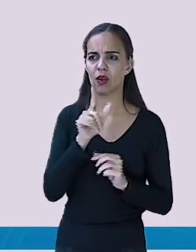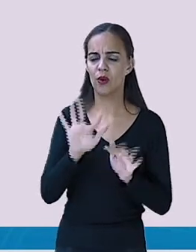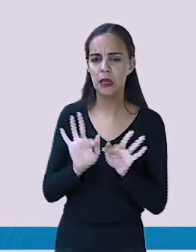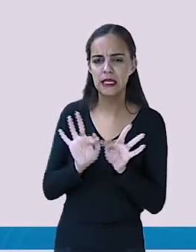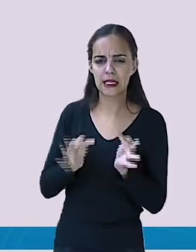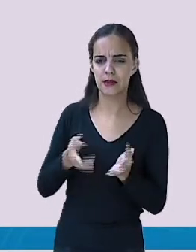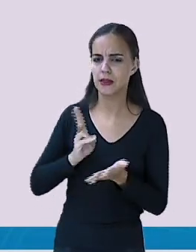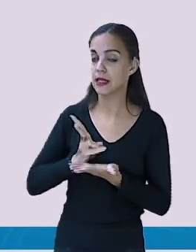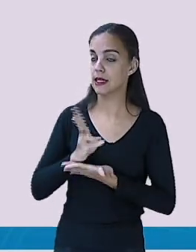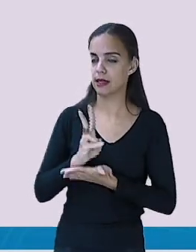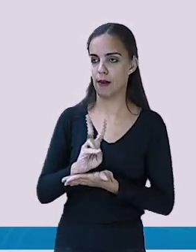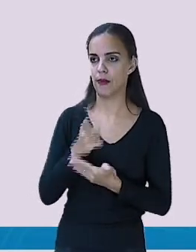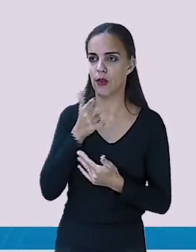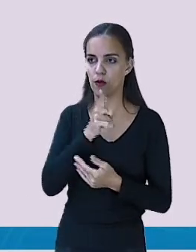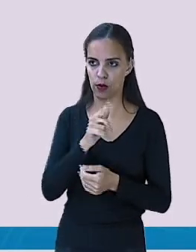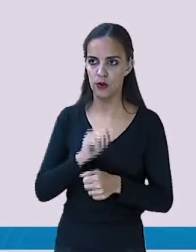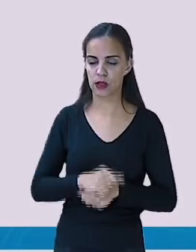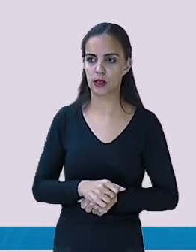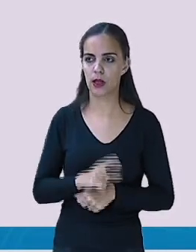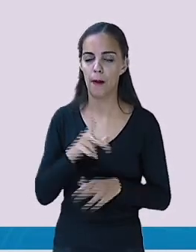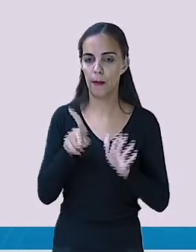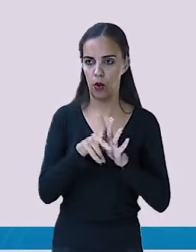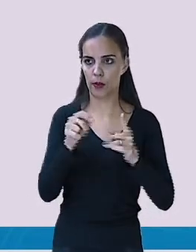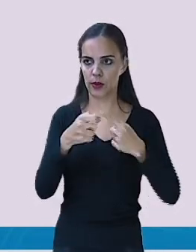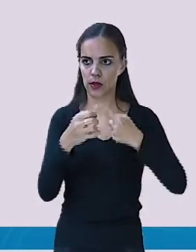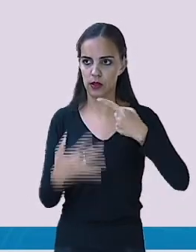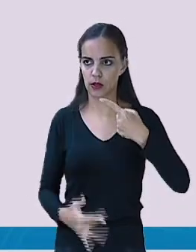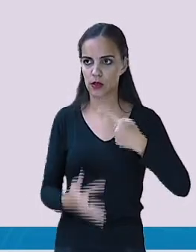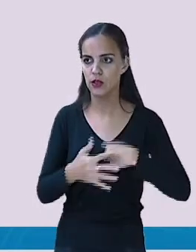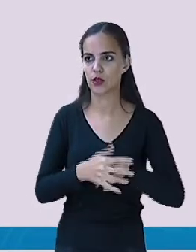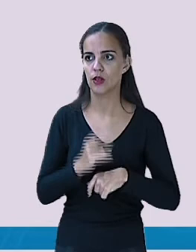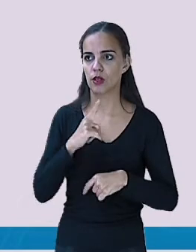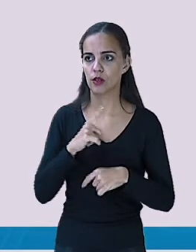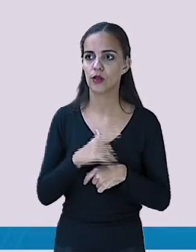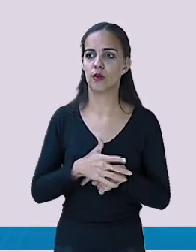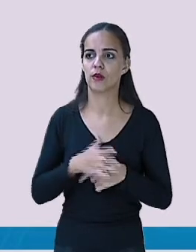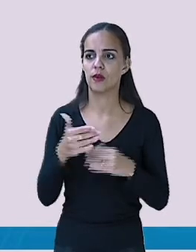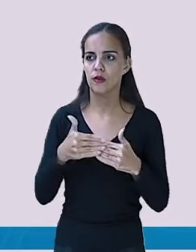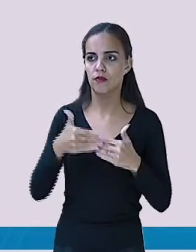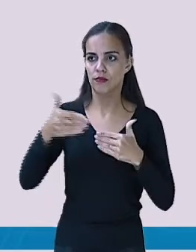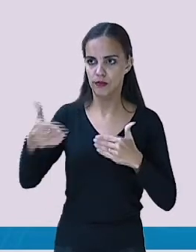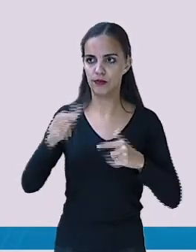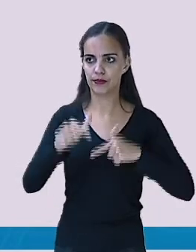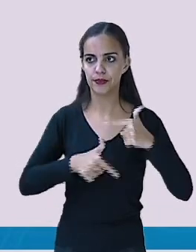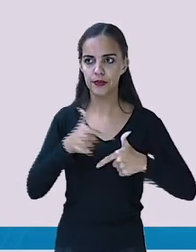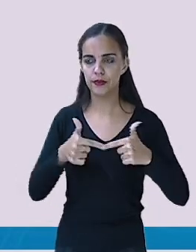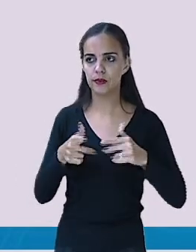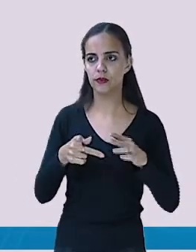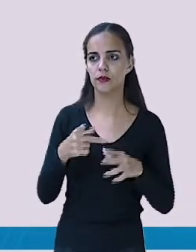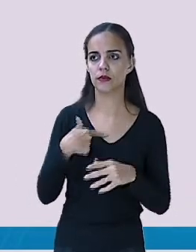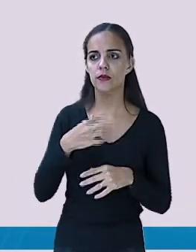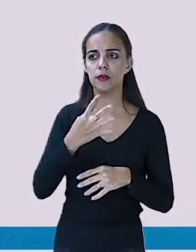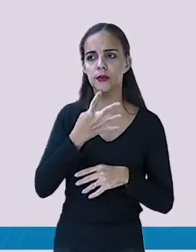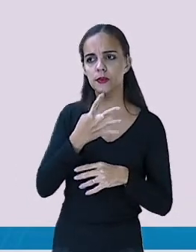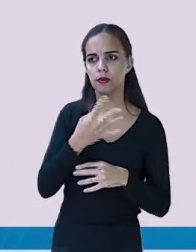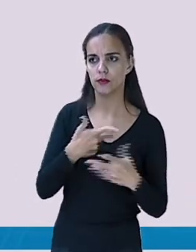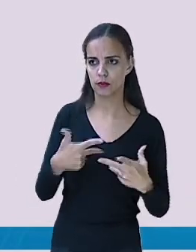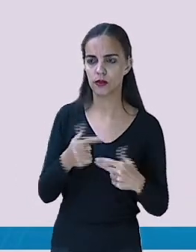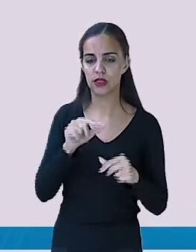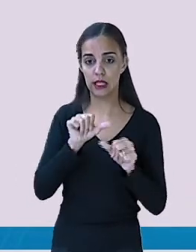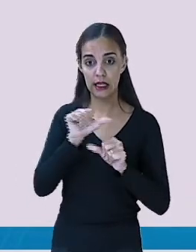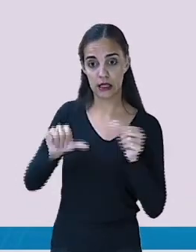simples o mais simples da substância A partir do trabalho com estas